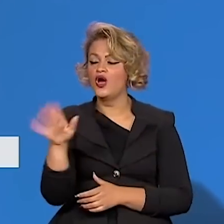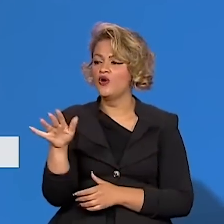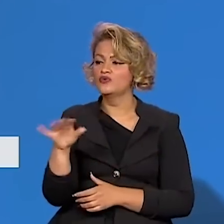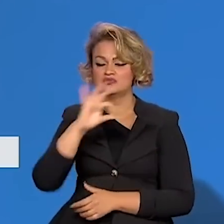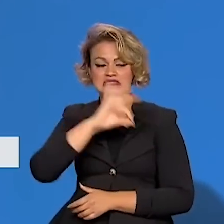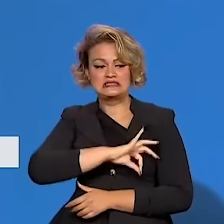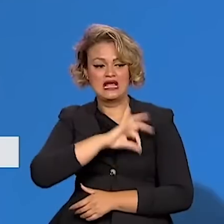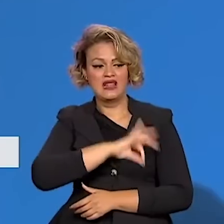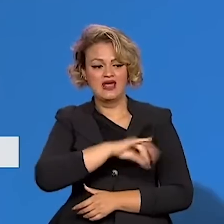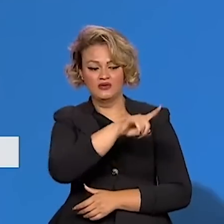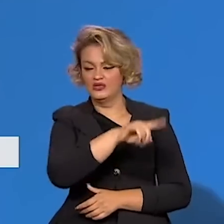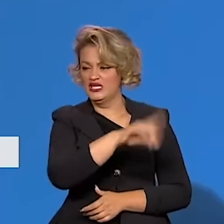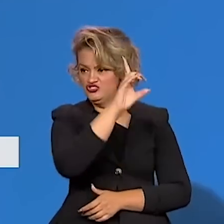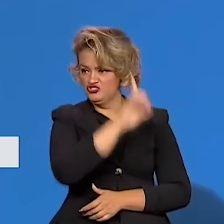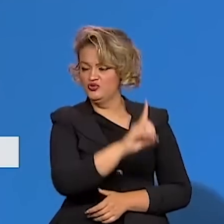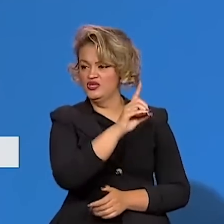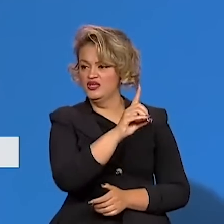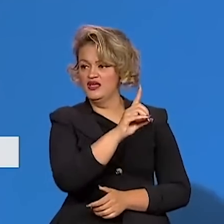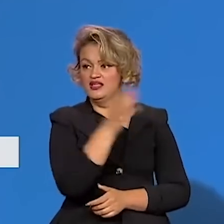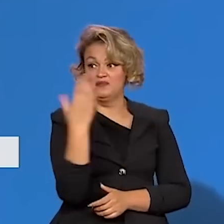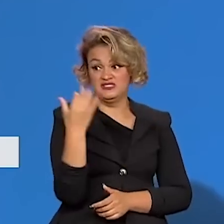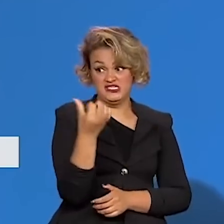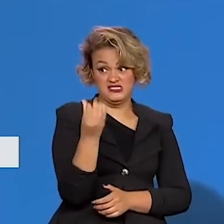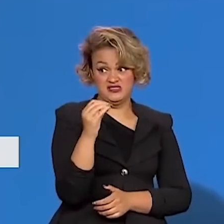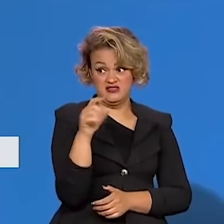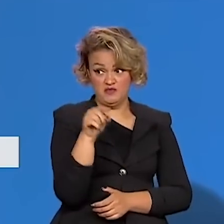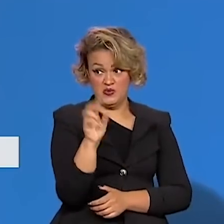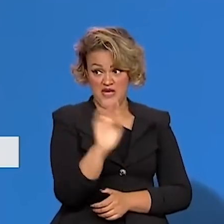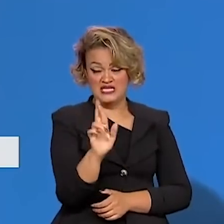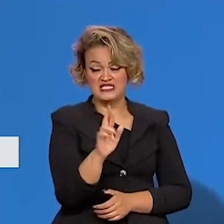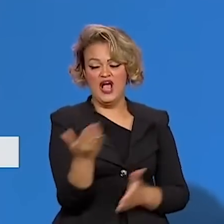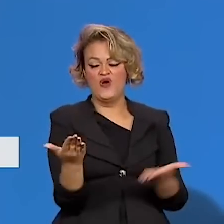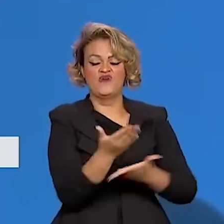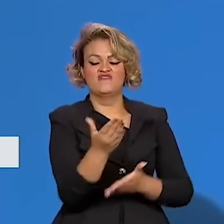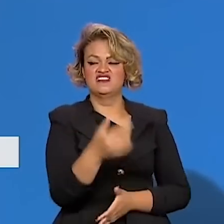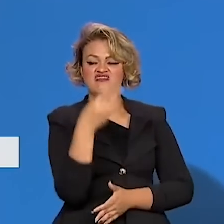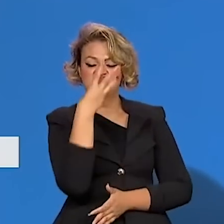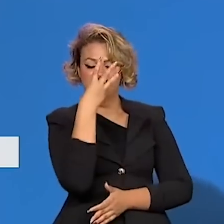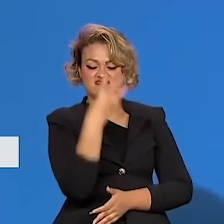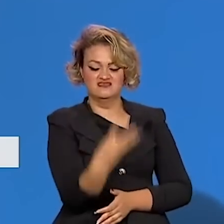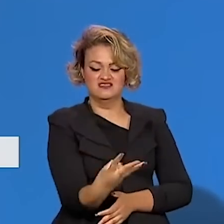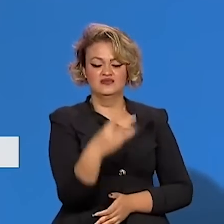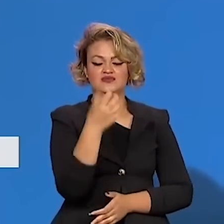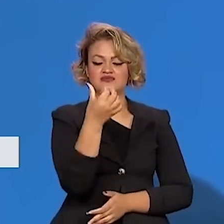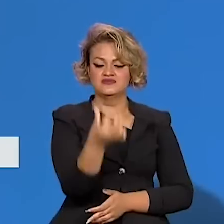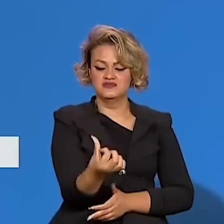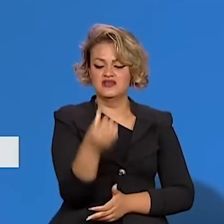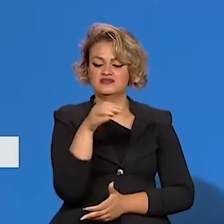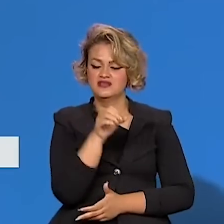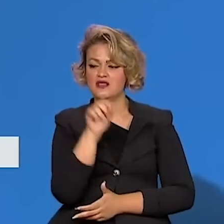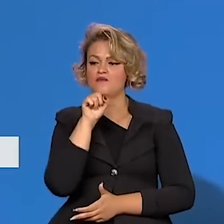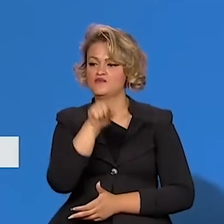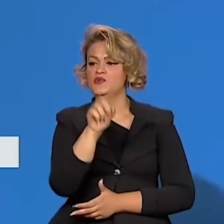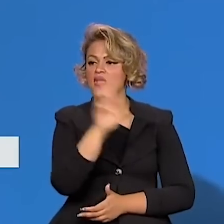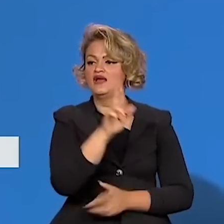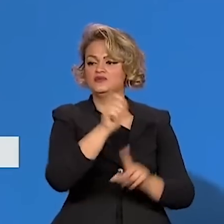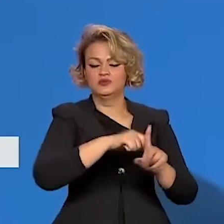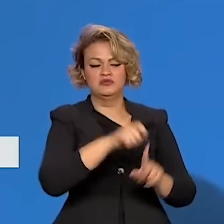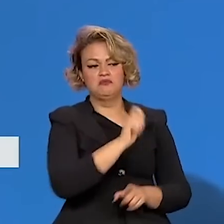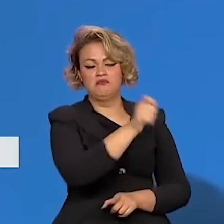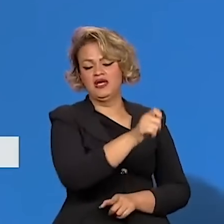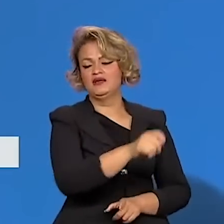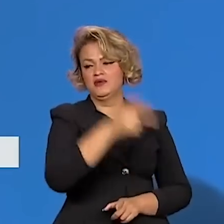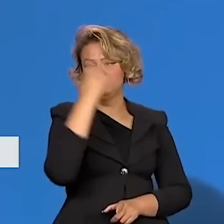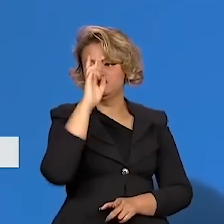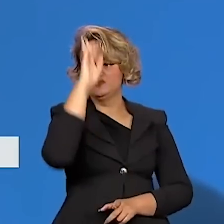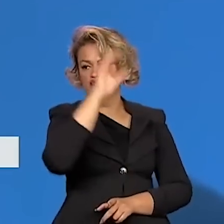o salário da Diretoria de 60 mil reais por mês para 360 mil reais